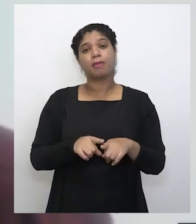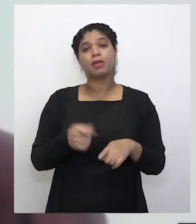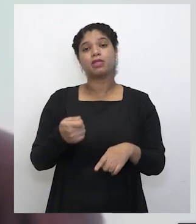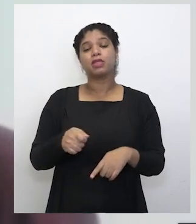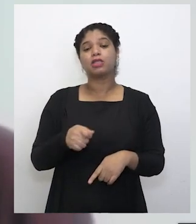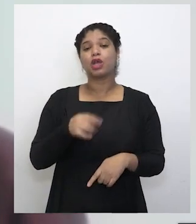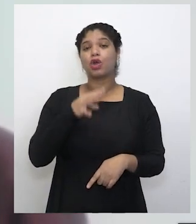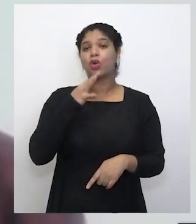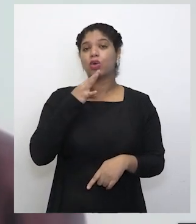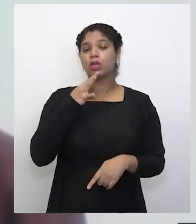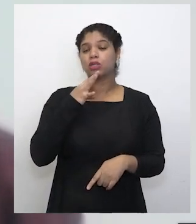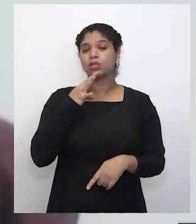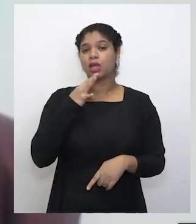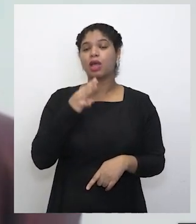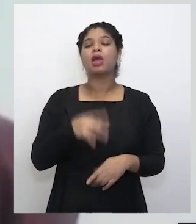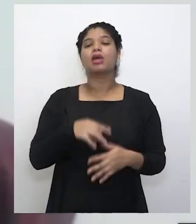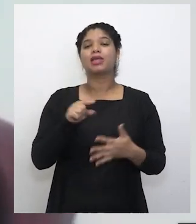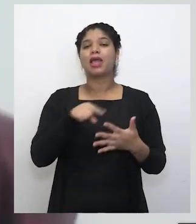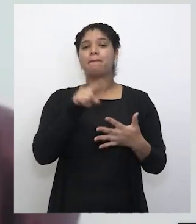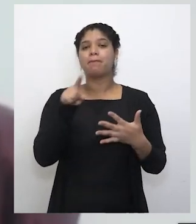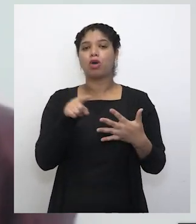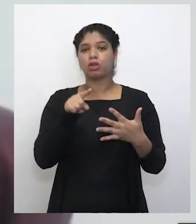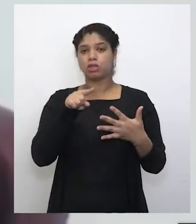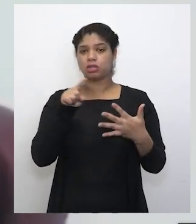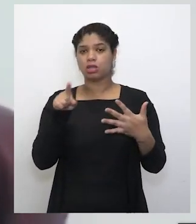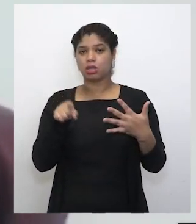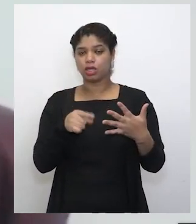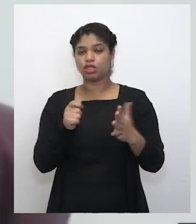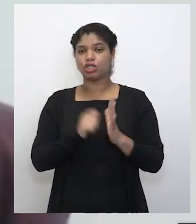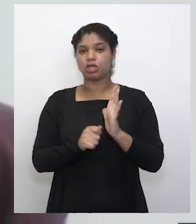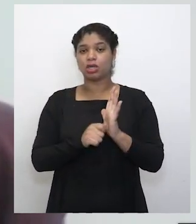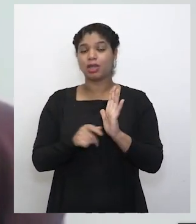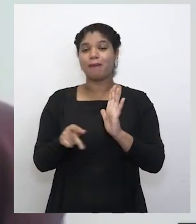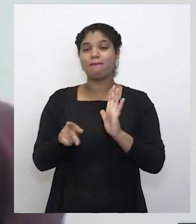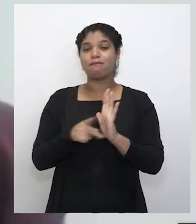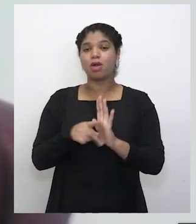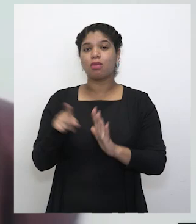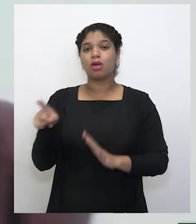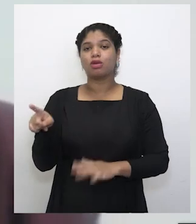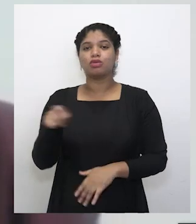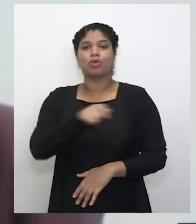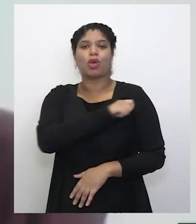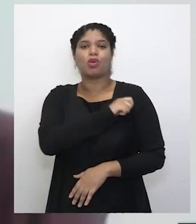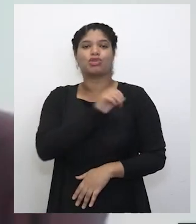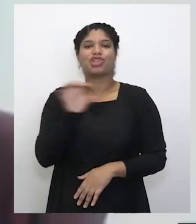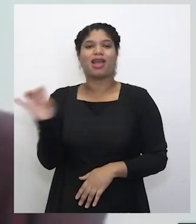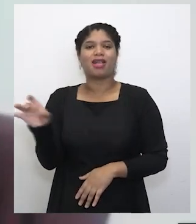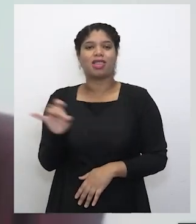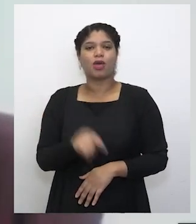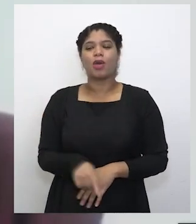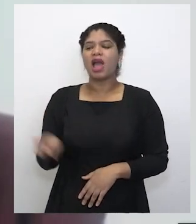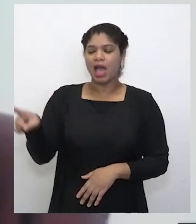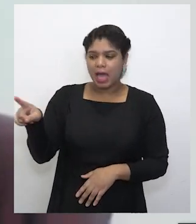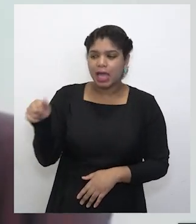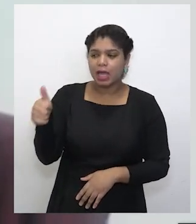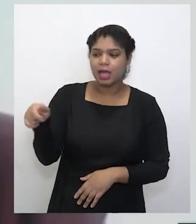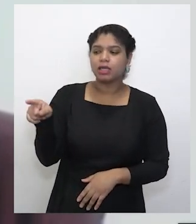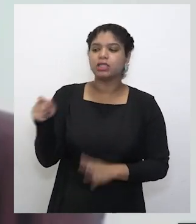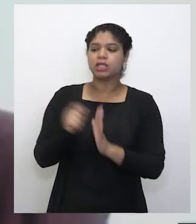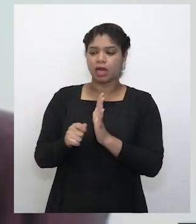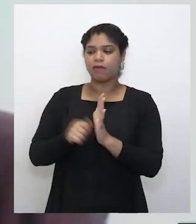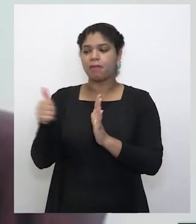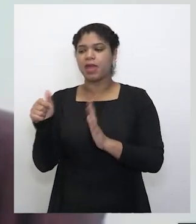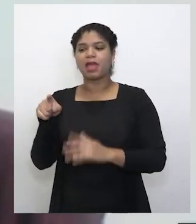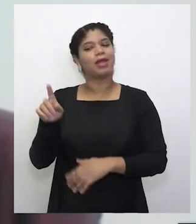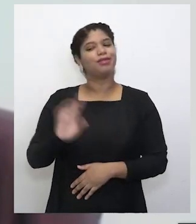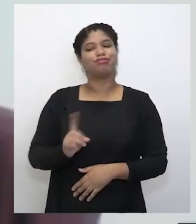as hipóteses de escrita de toda a turma, né? E saber quais os critérios que ele pode utilizar para organizar